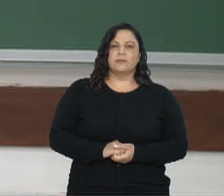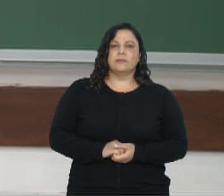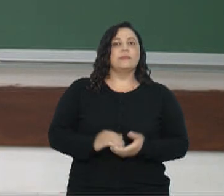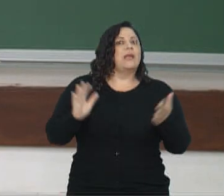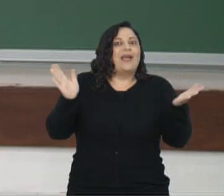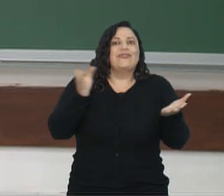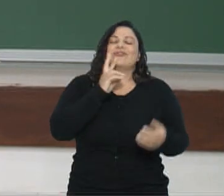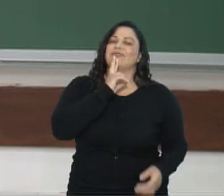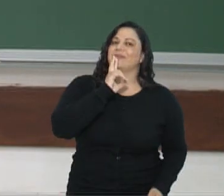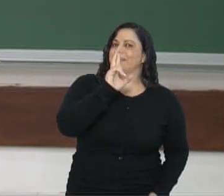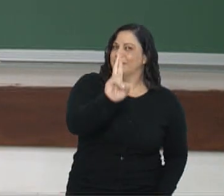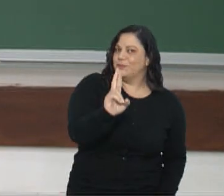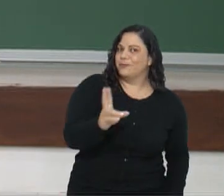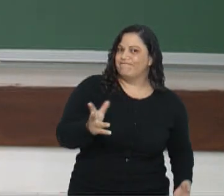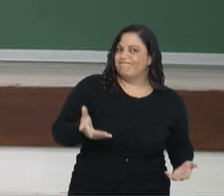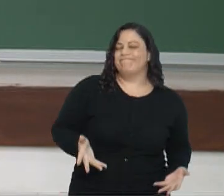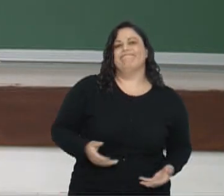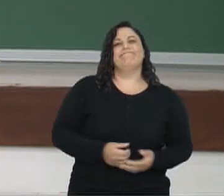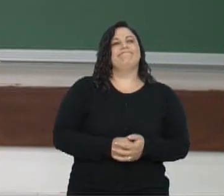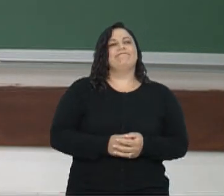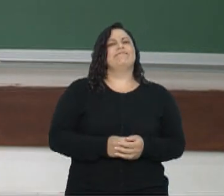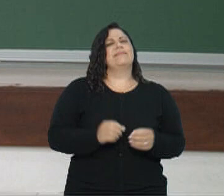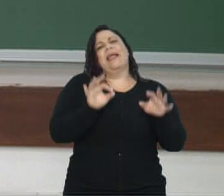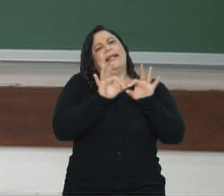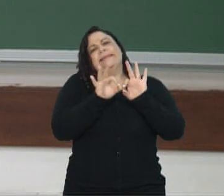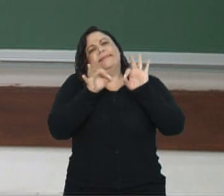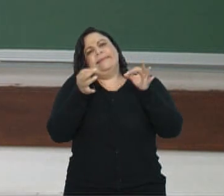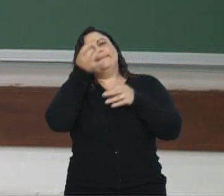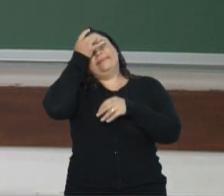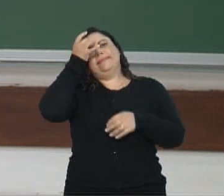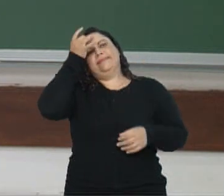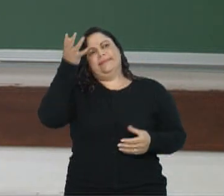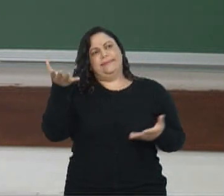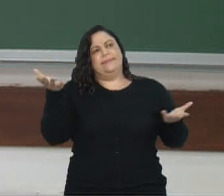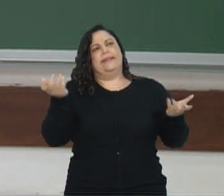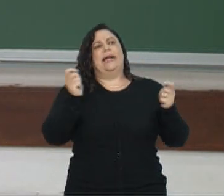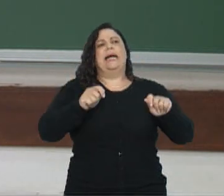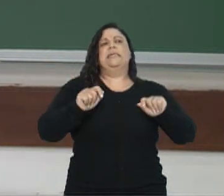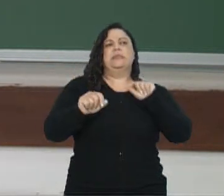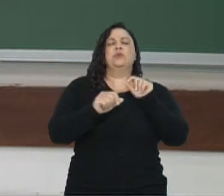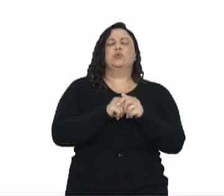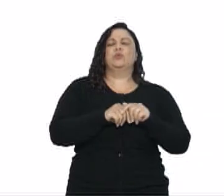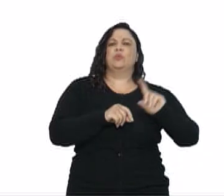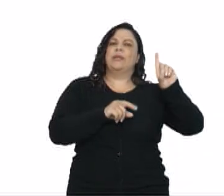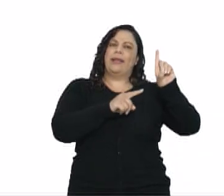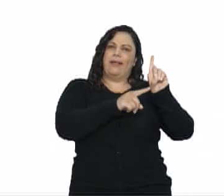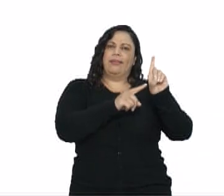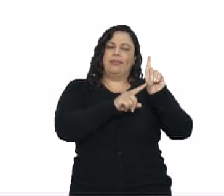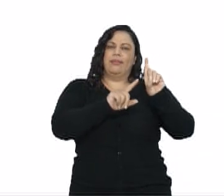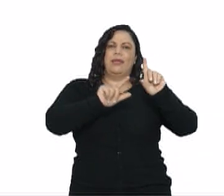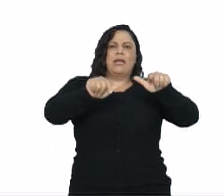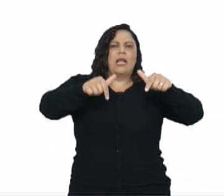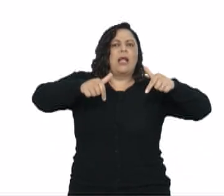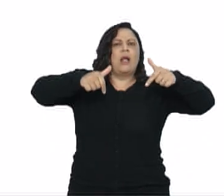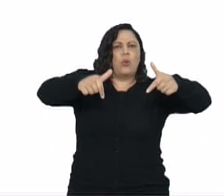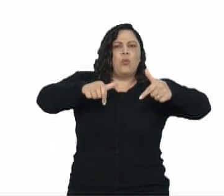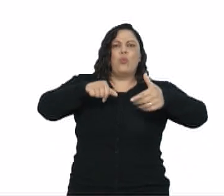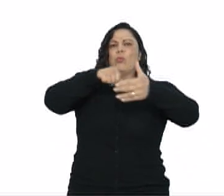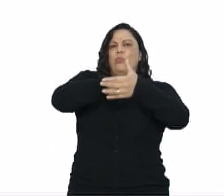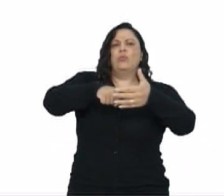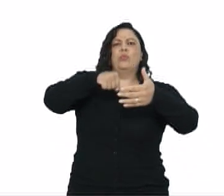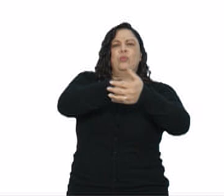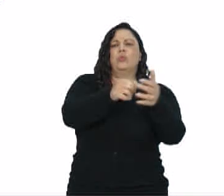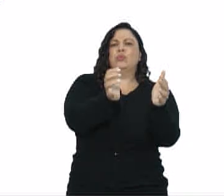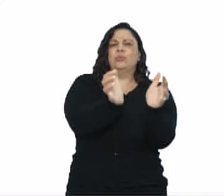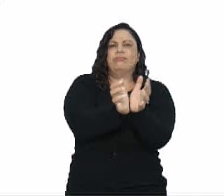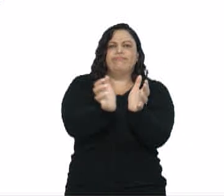Respondido, caríssimos alunos. Esse quiz simples é óbvio que para o Marx o que dá movimento à história é a luta de classes, alternativa de